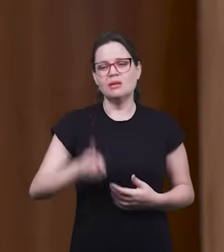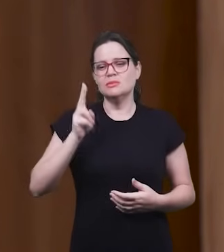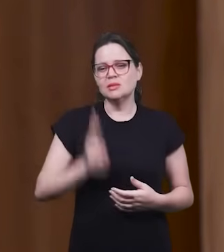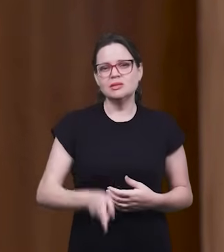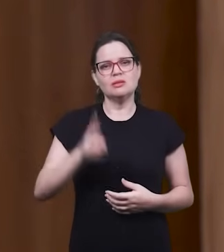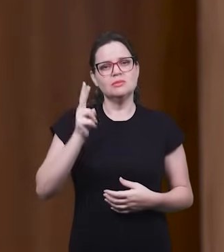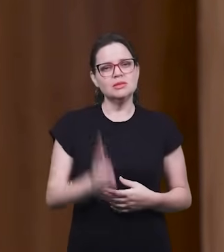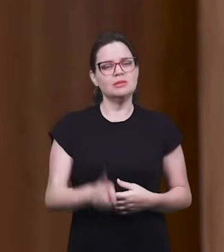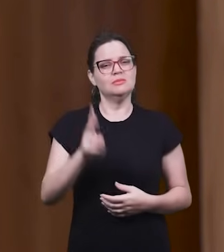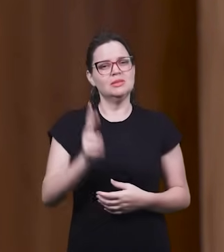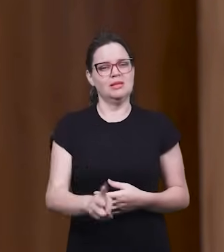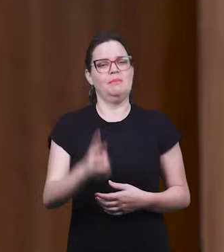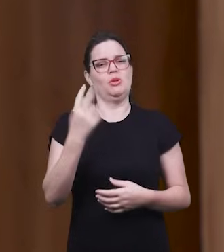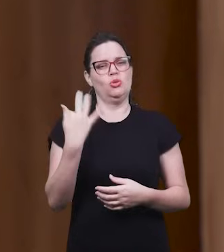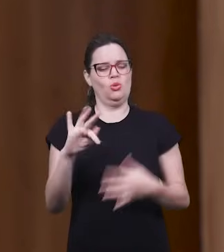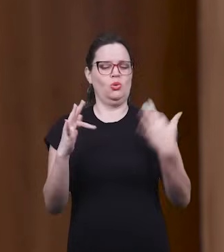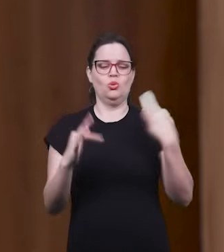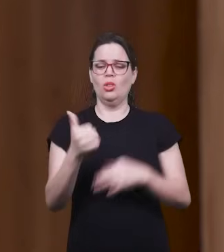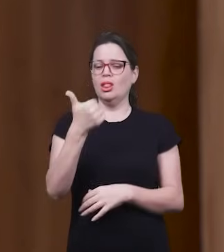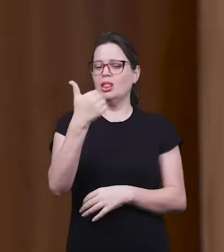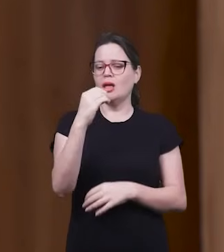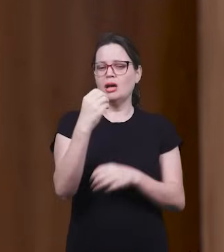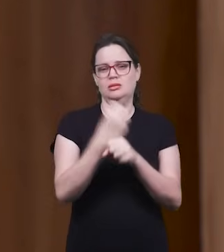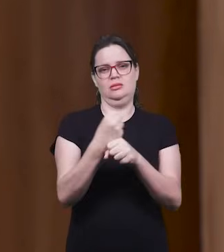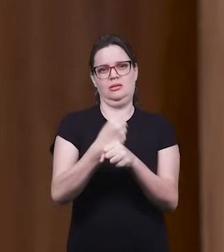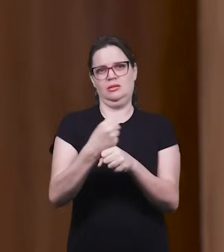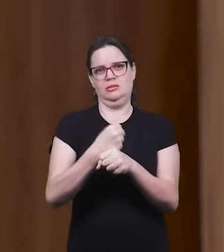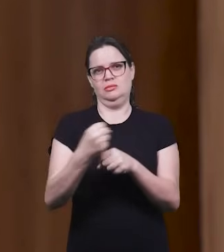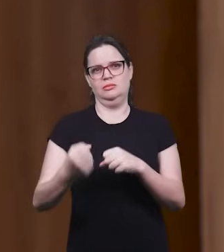sem saber um dia sem dor. Nada.